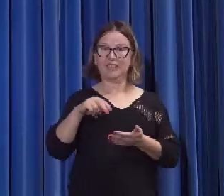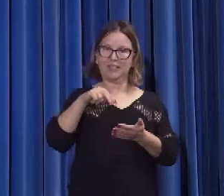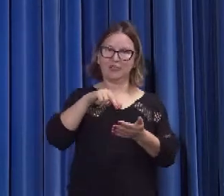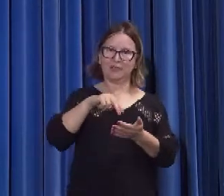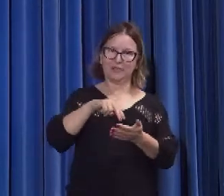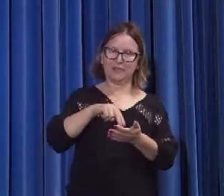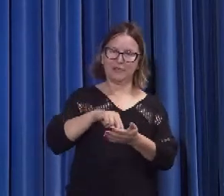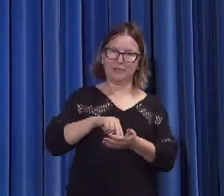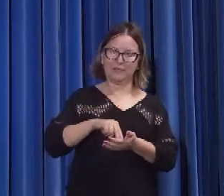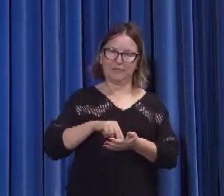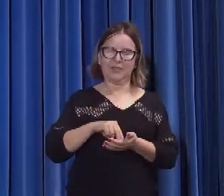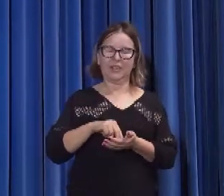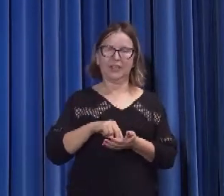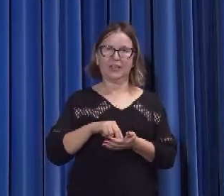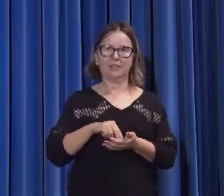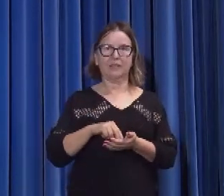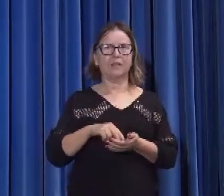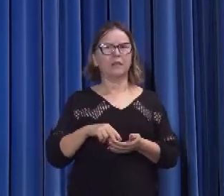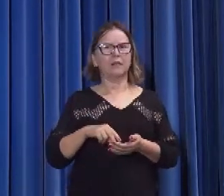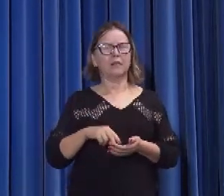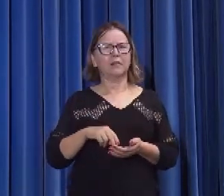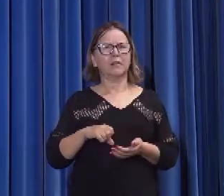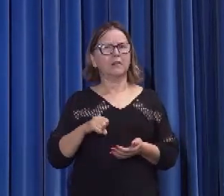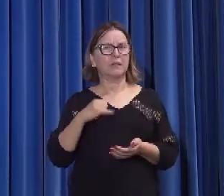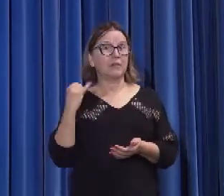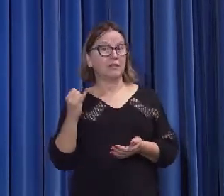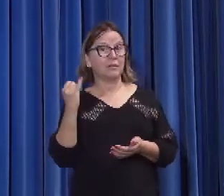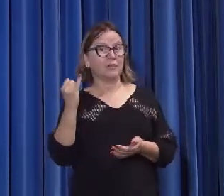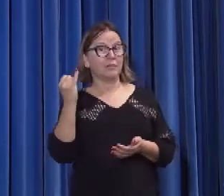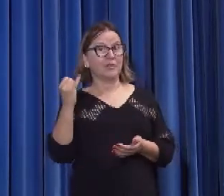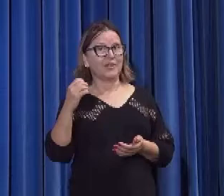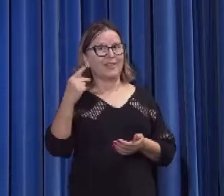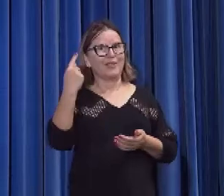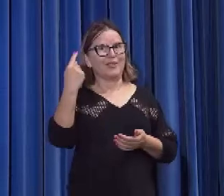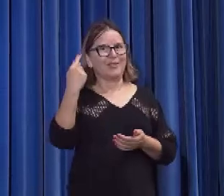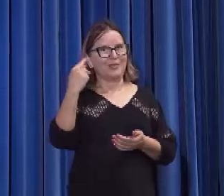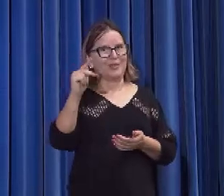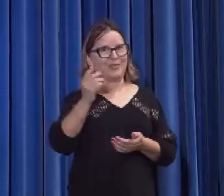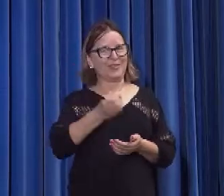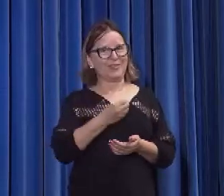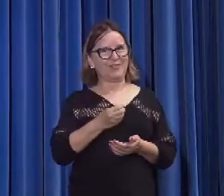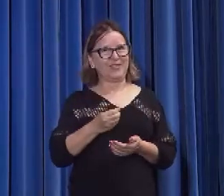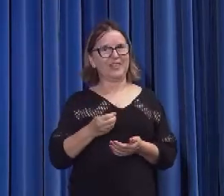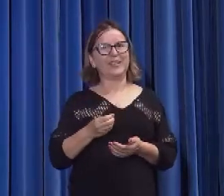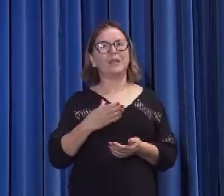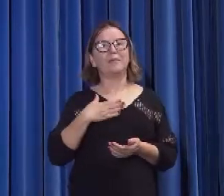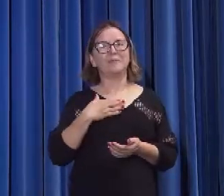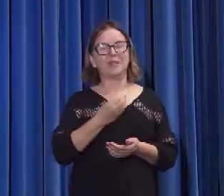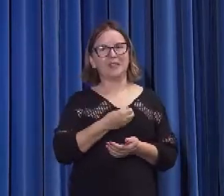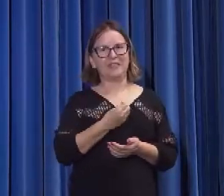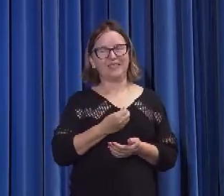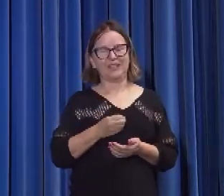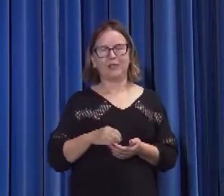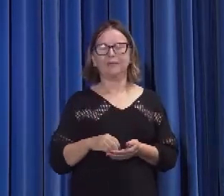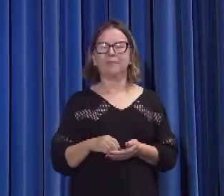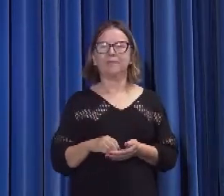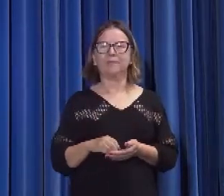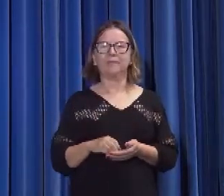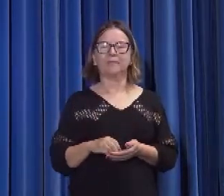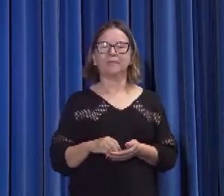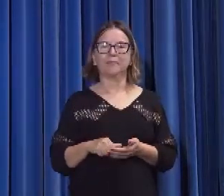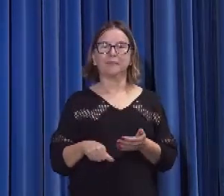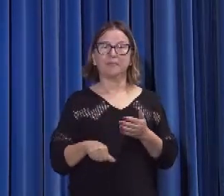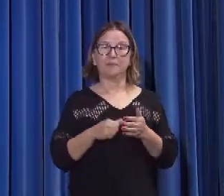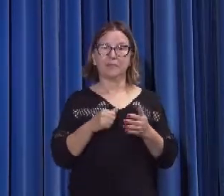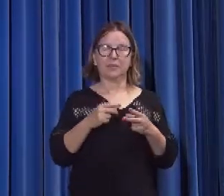vai ter um papel fundamental na sua vida e na minha vida. A primeira questão que nós precisamos entender